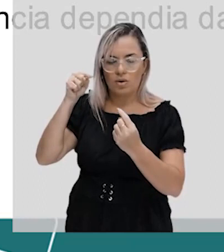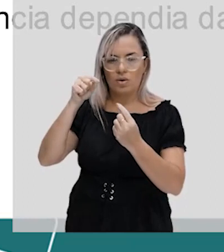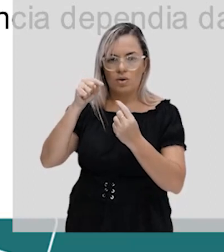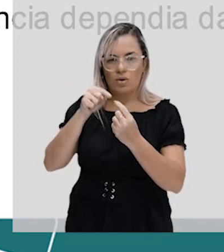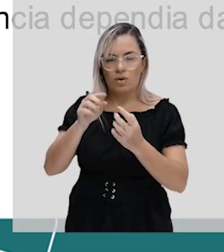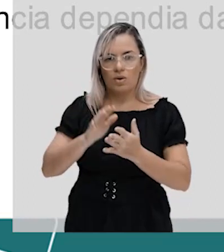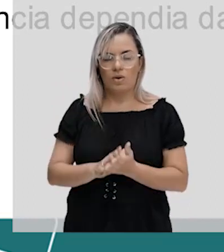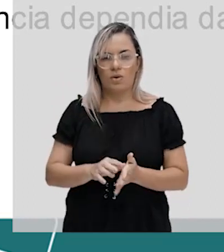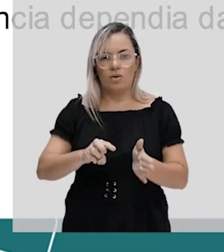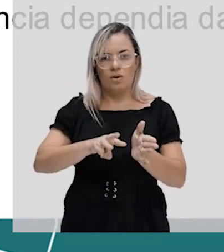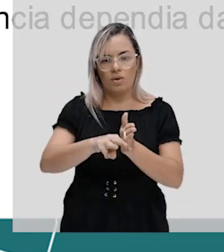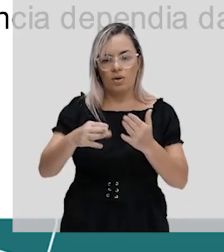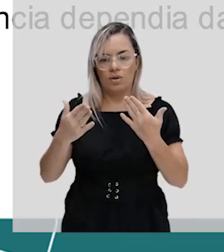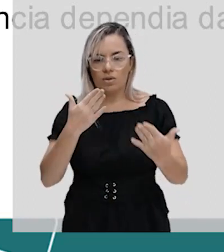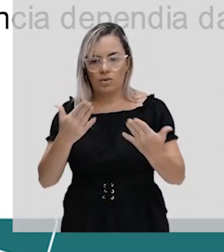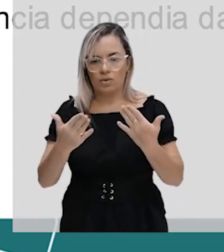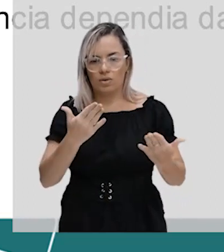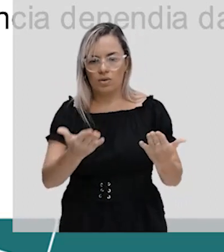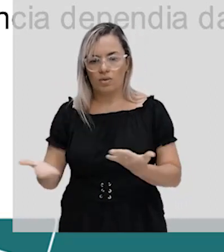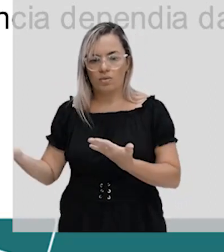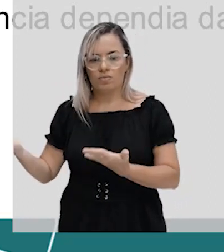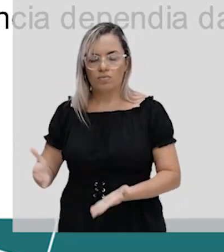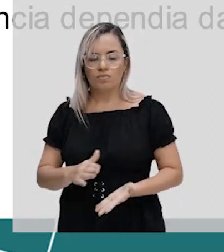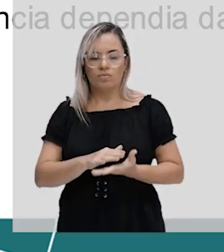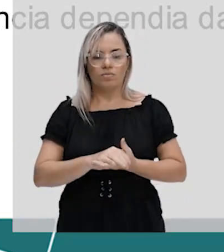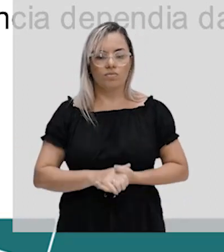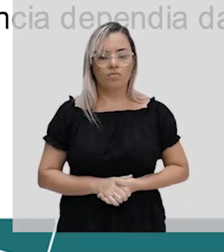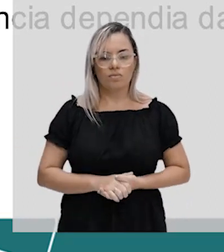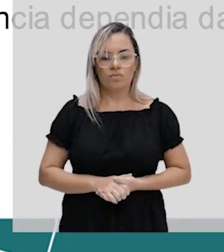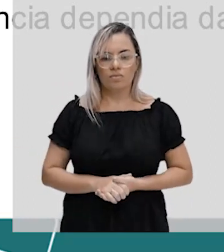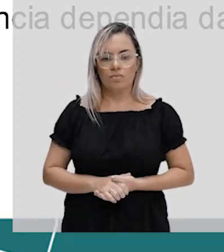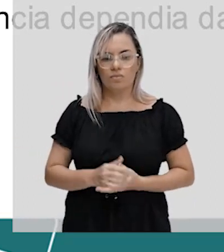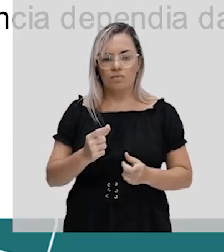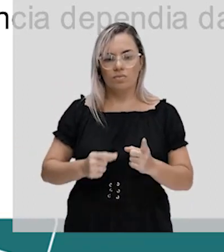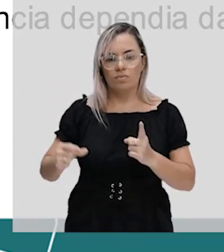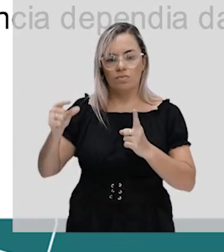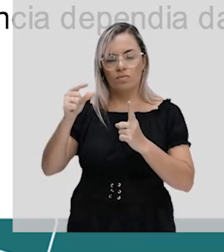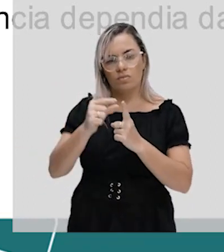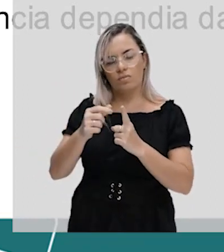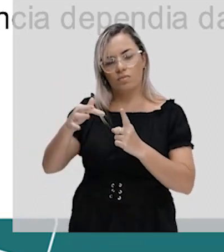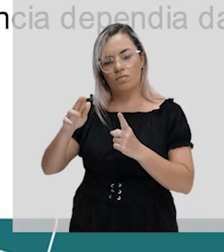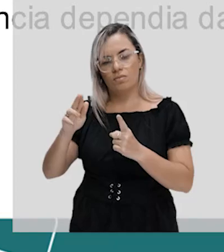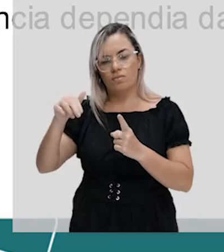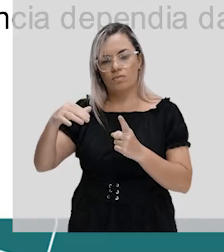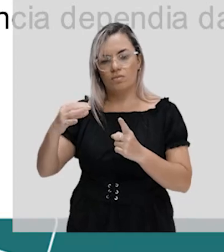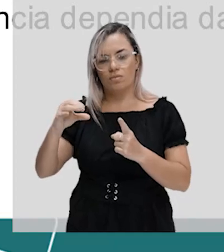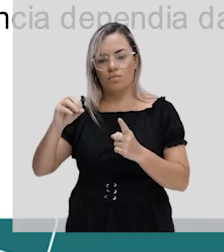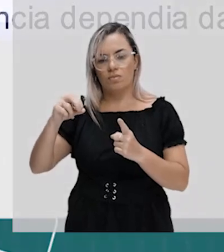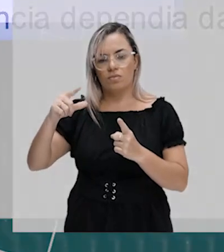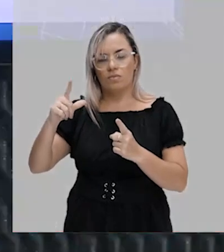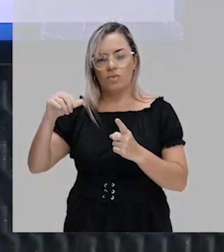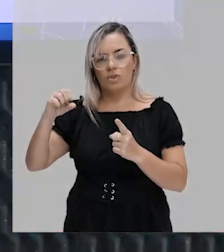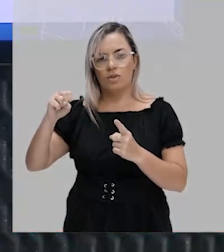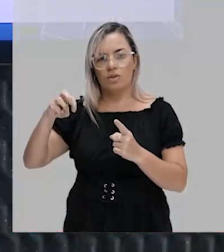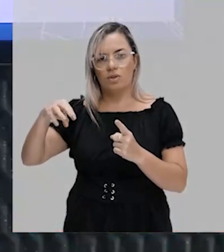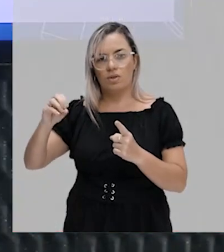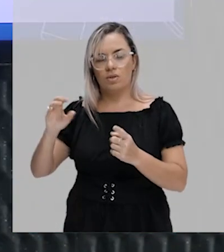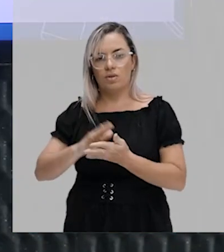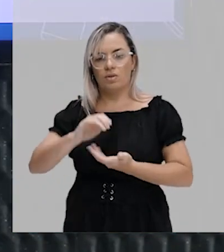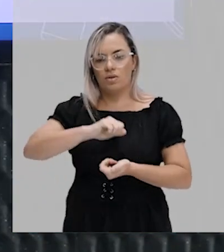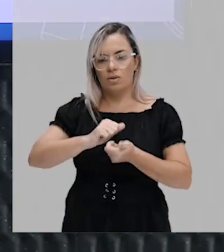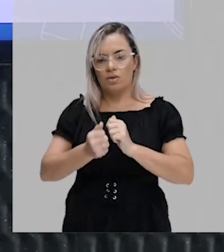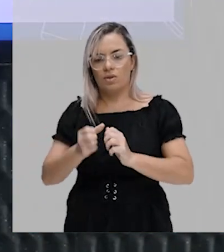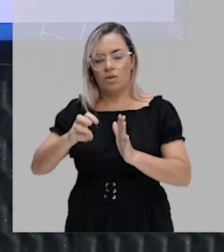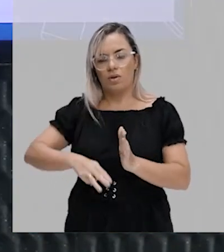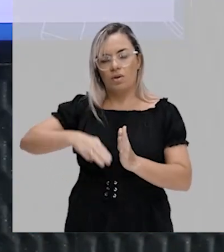simplesmente o método comparativo, ok? Então, olha só. A palavra funcionalismo constitui uma adaptação do